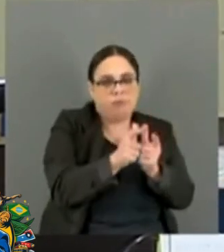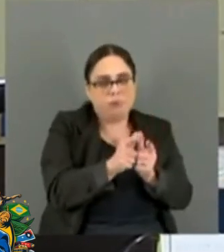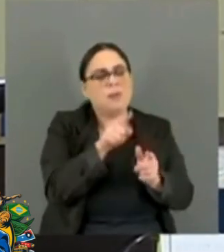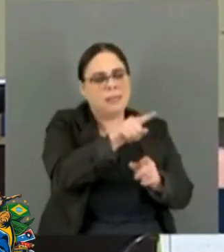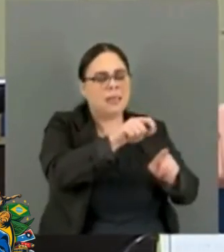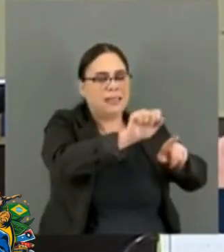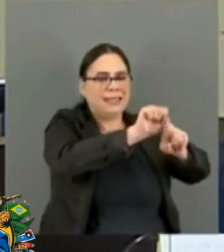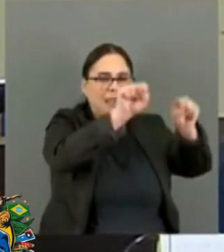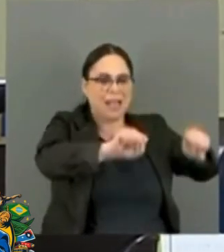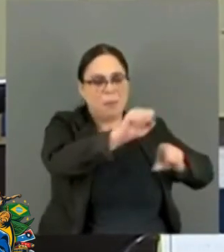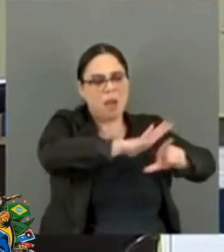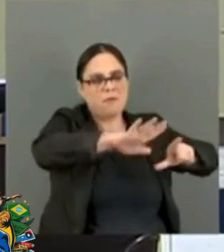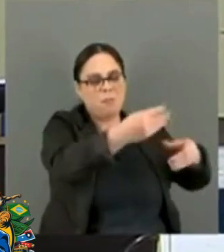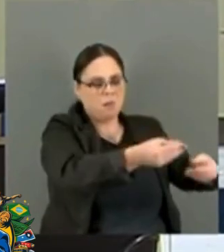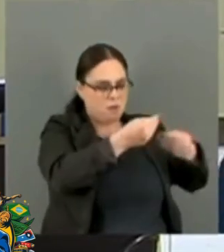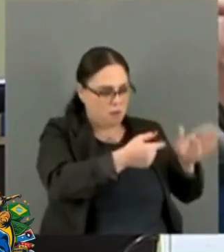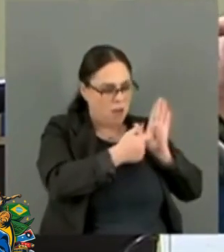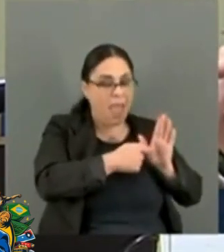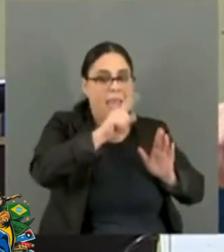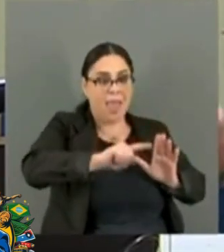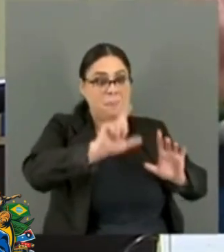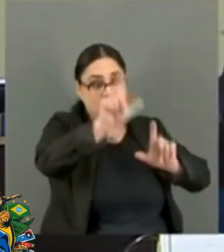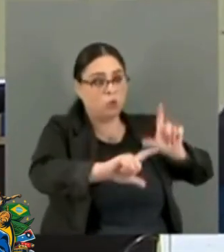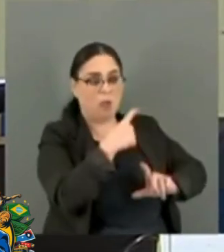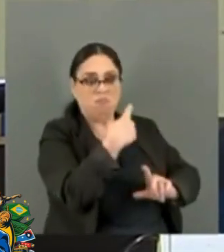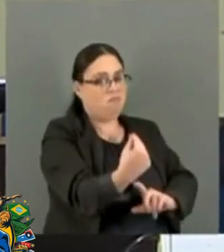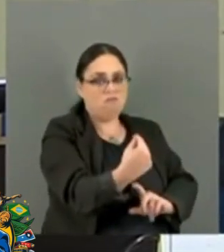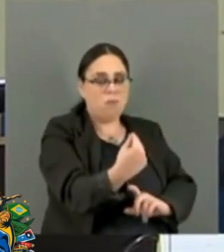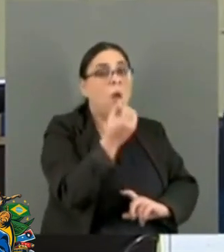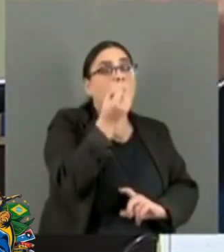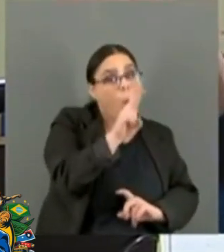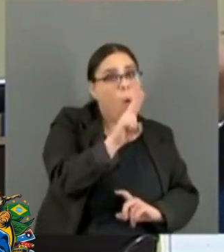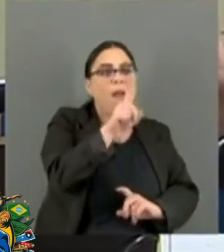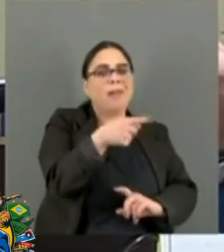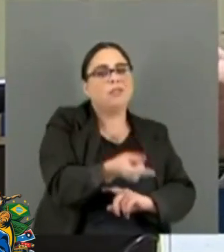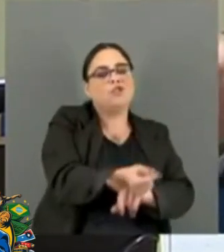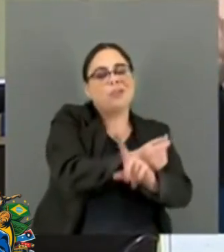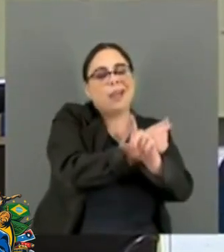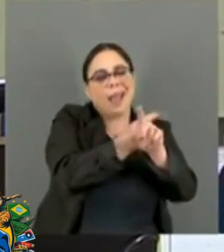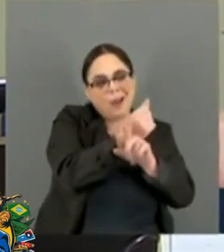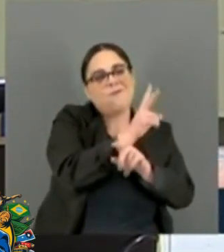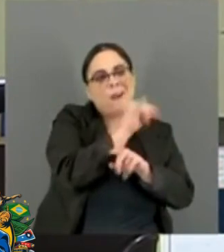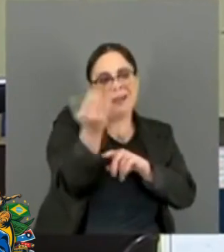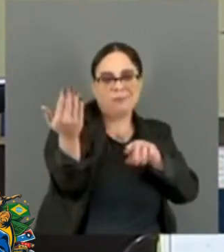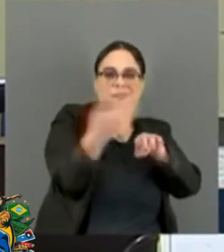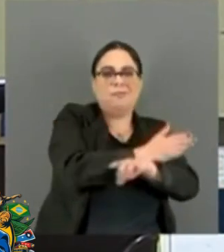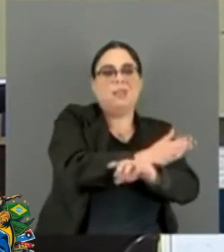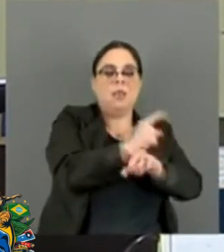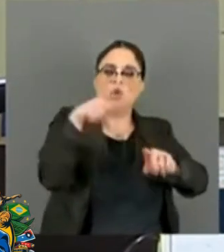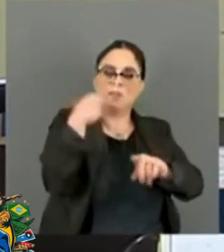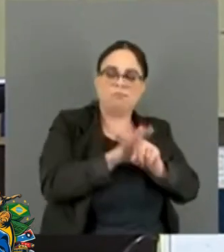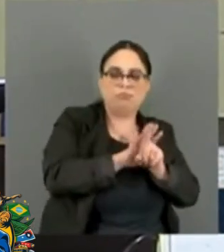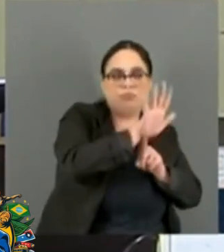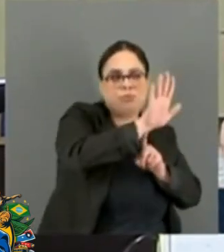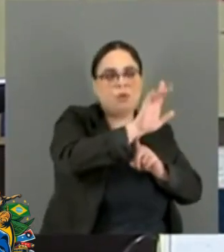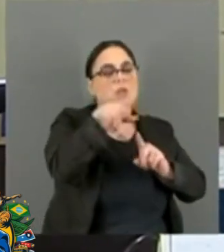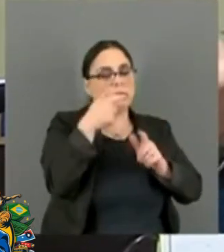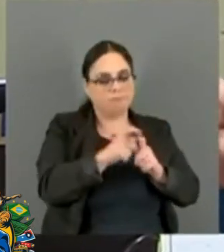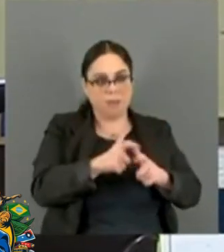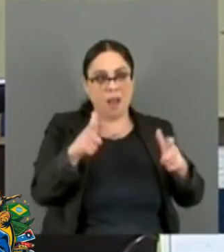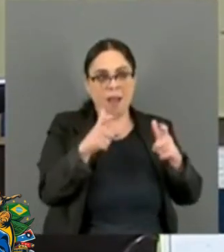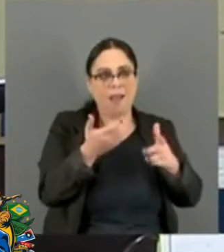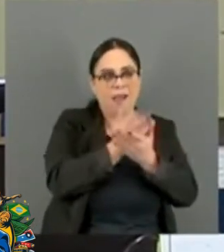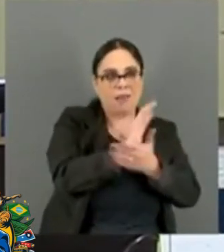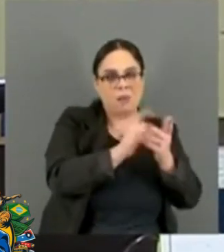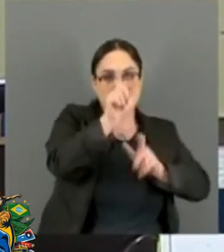me mostrar que, de fato, é a audiência que me rejeita, ou que é em função da monetização que viria, em função do sucesso que temos, e esse crescimento